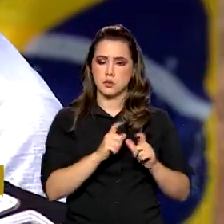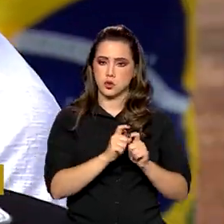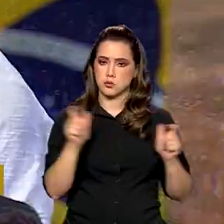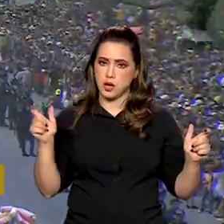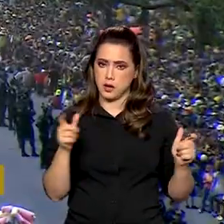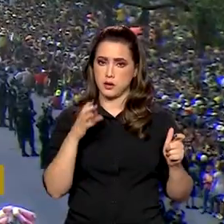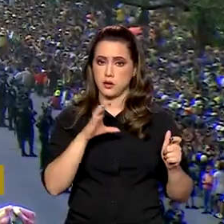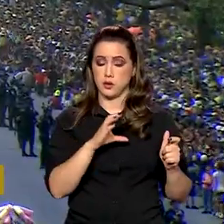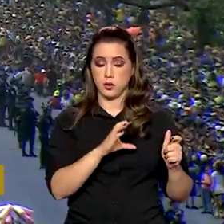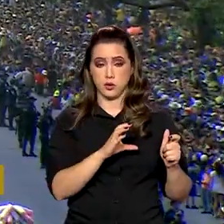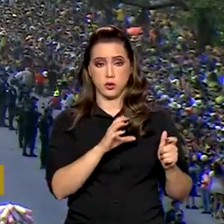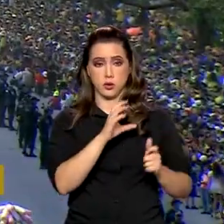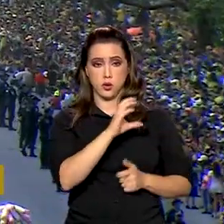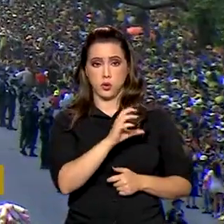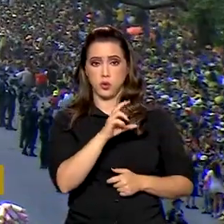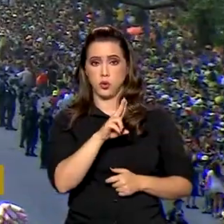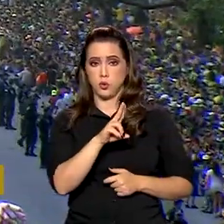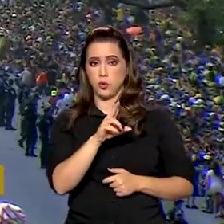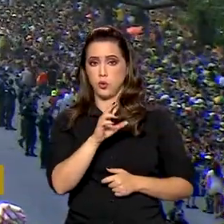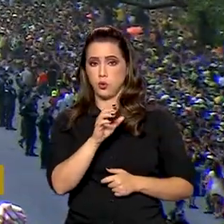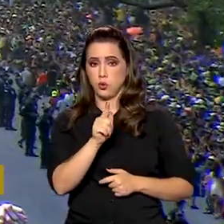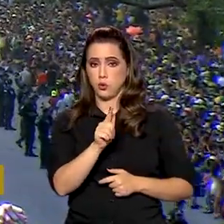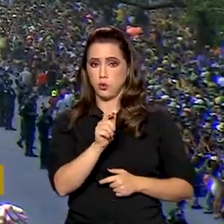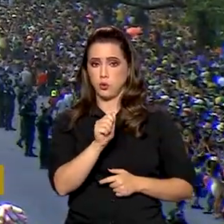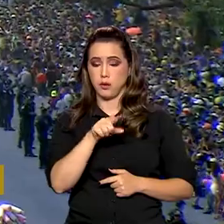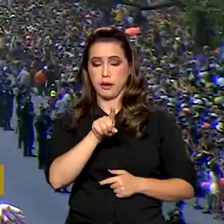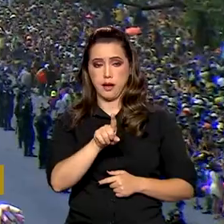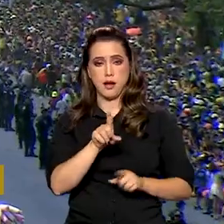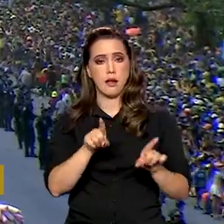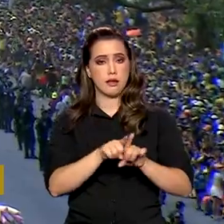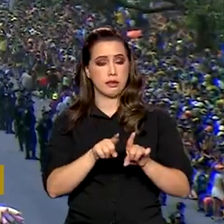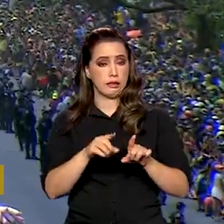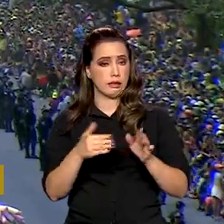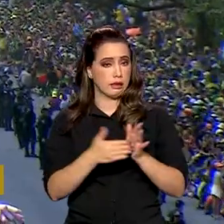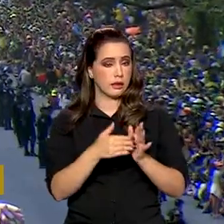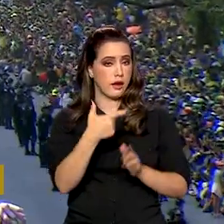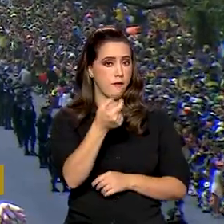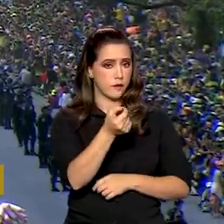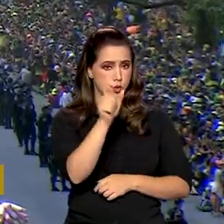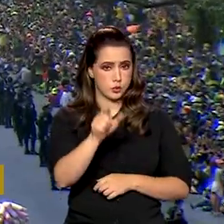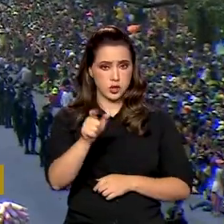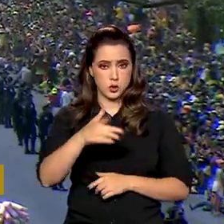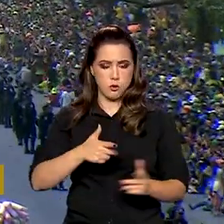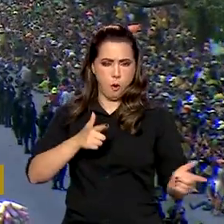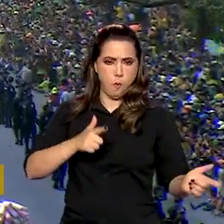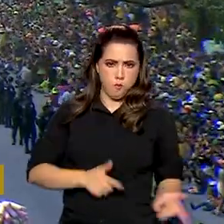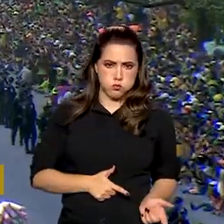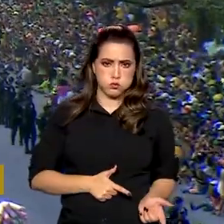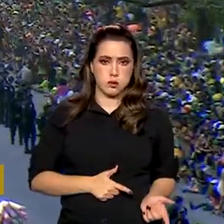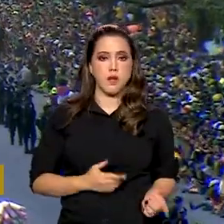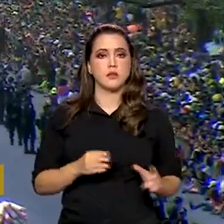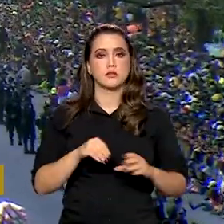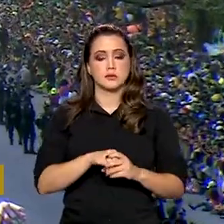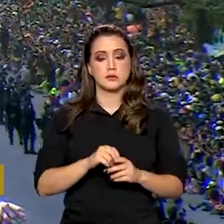capacidade é o Cougar, né, transporta até 20 militares armados e equipados, né, serve para fazer infiltração